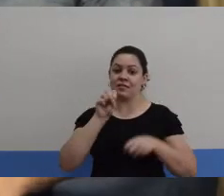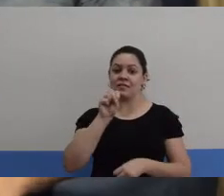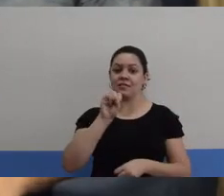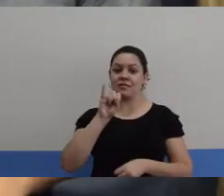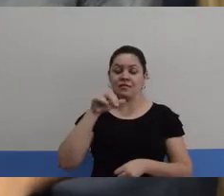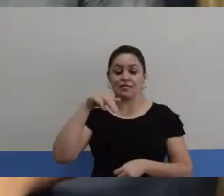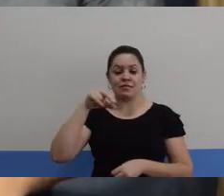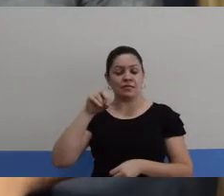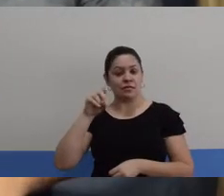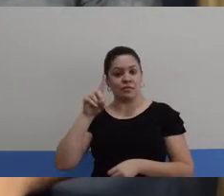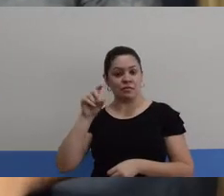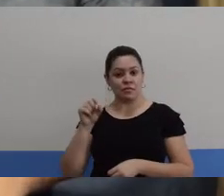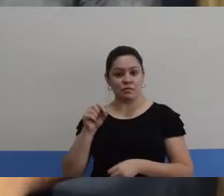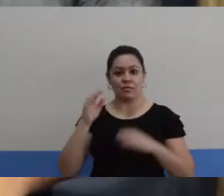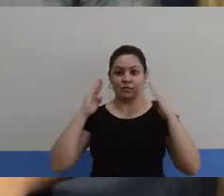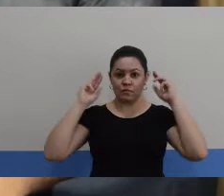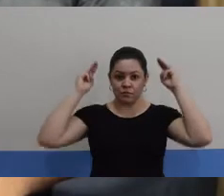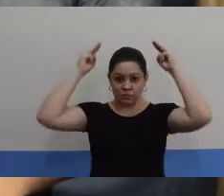Bispos